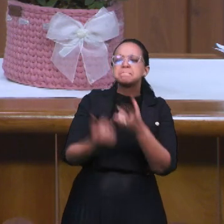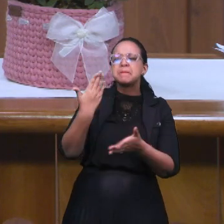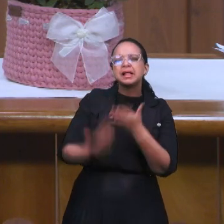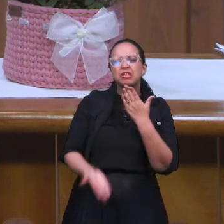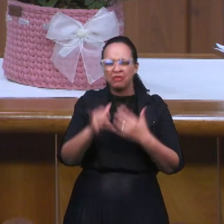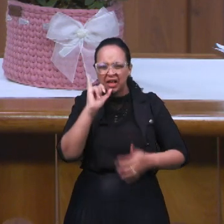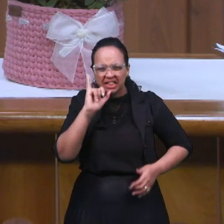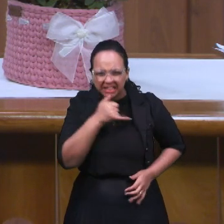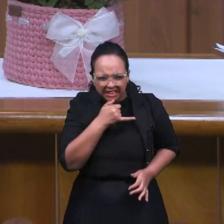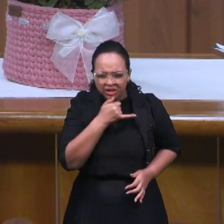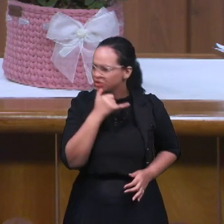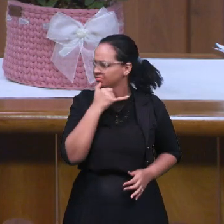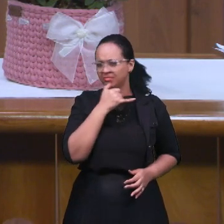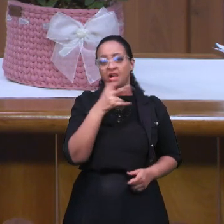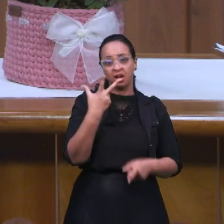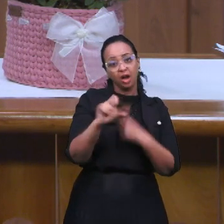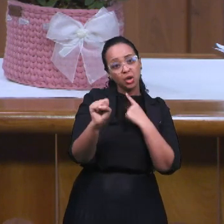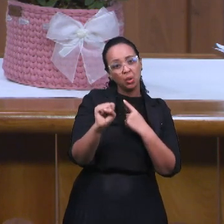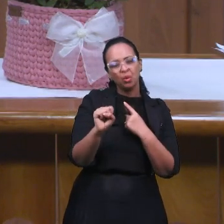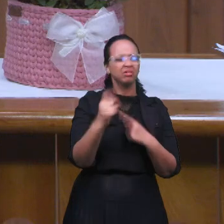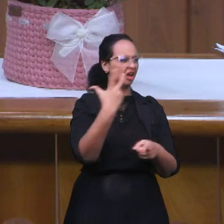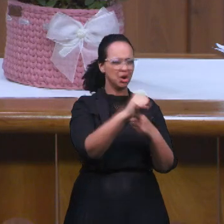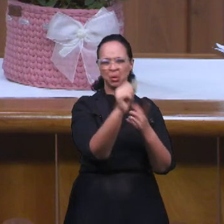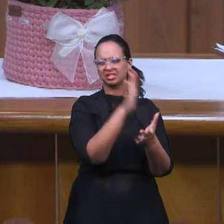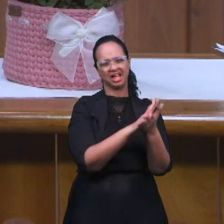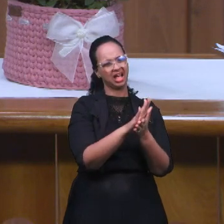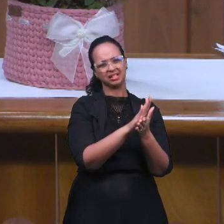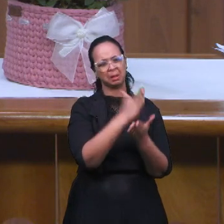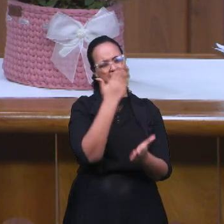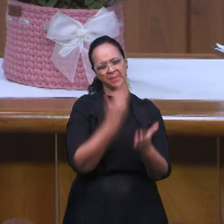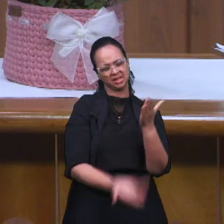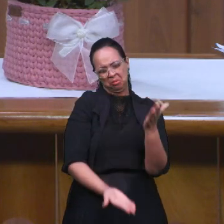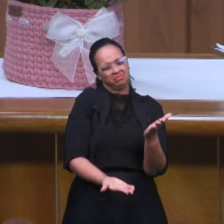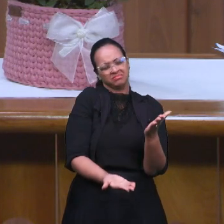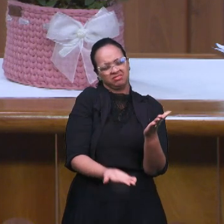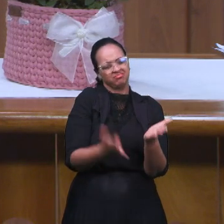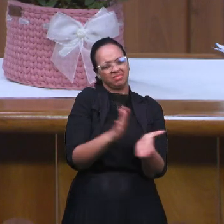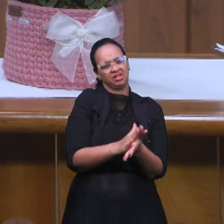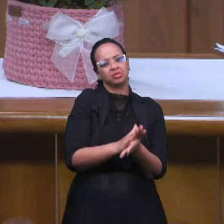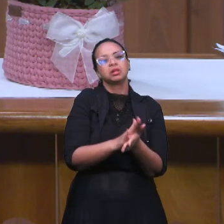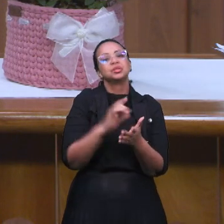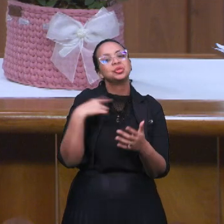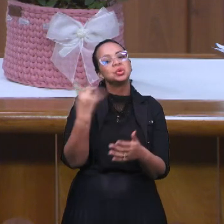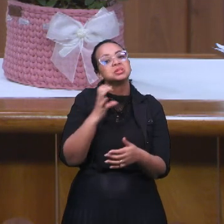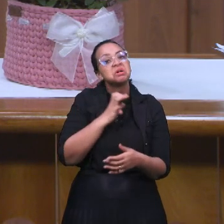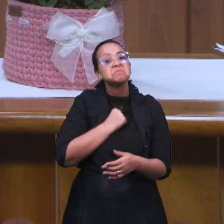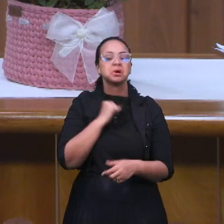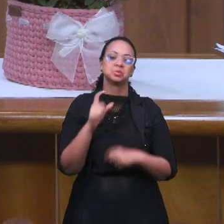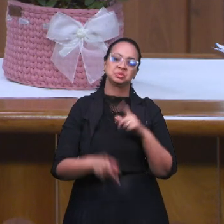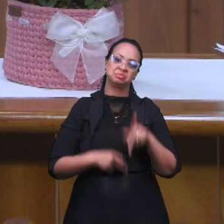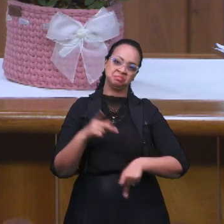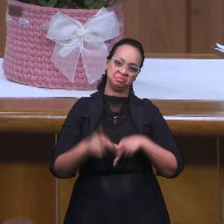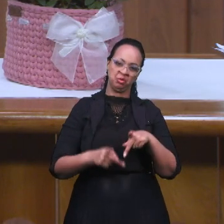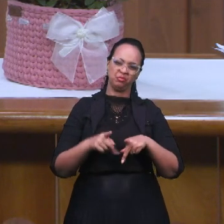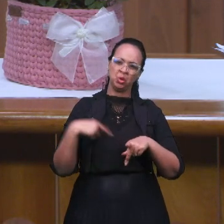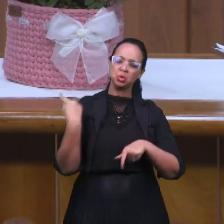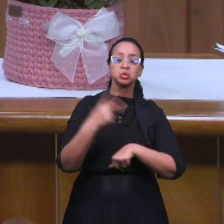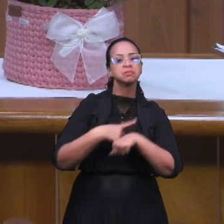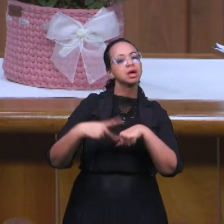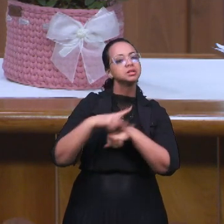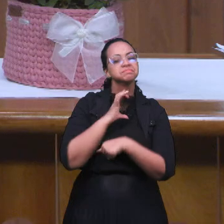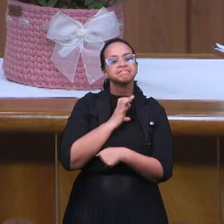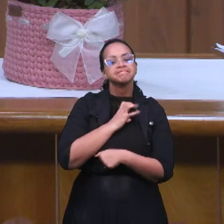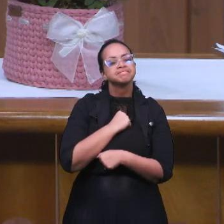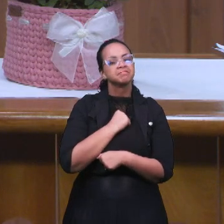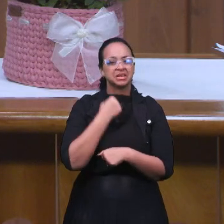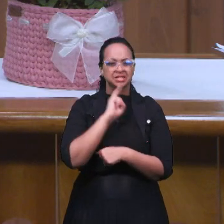aqui, ganhou nada, perdeu nada. Amamos o nosso povo, a nossa pátria, queremos o melhor. Mas se os outros